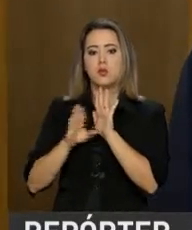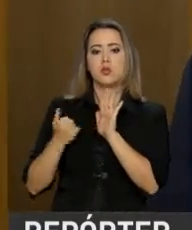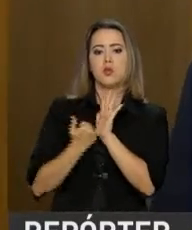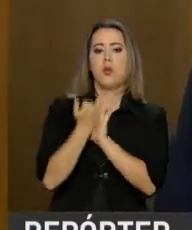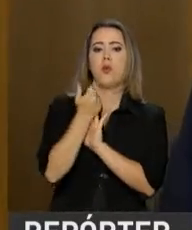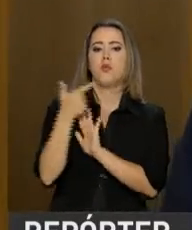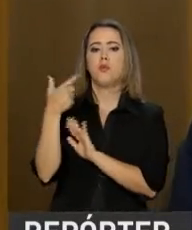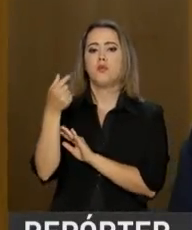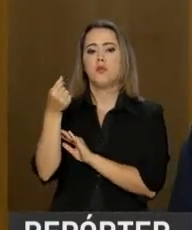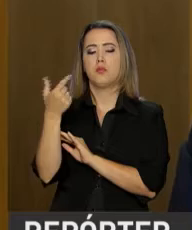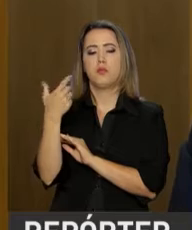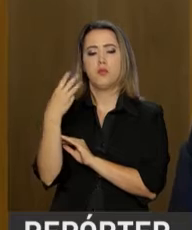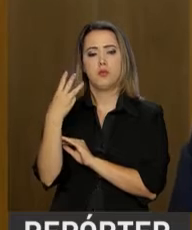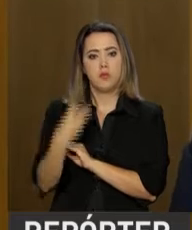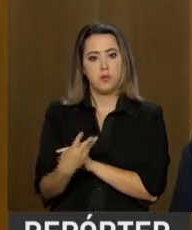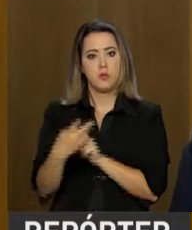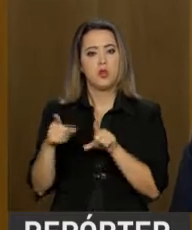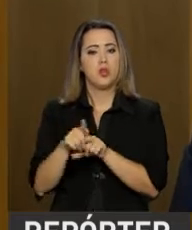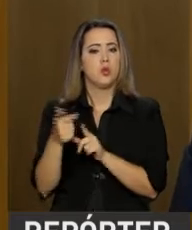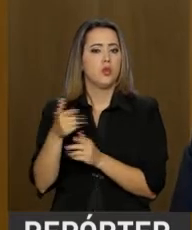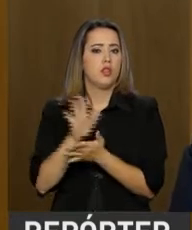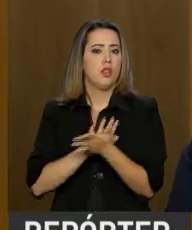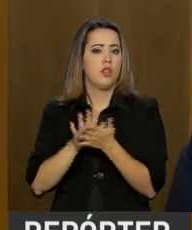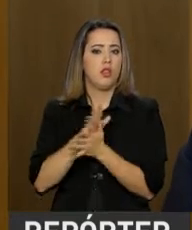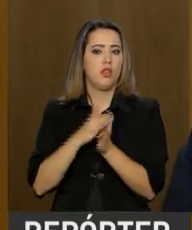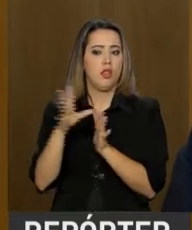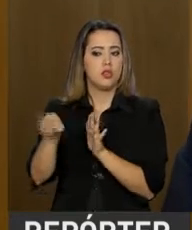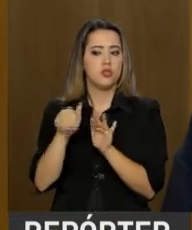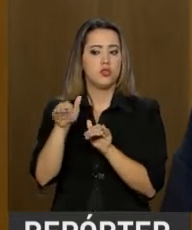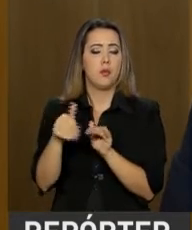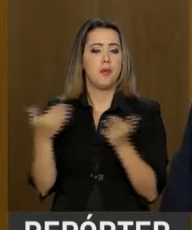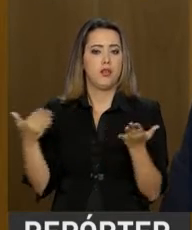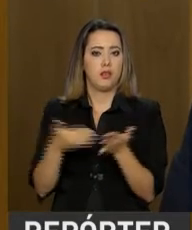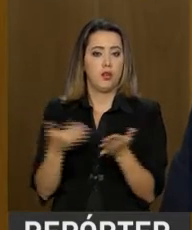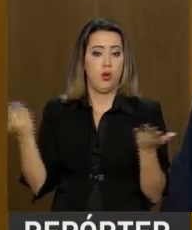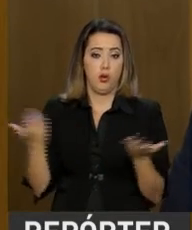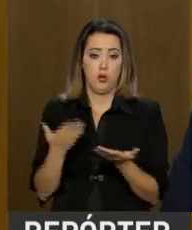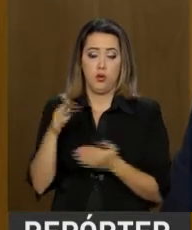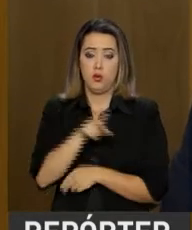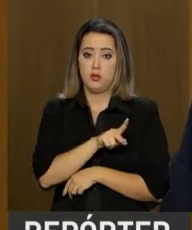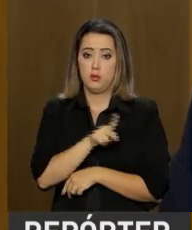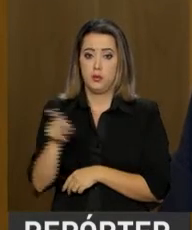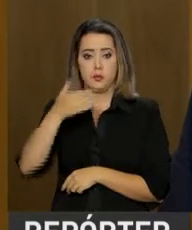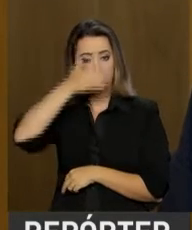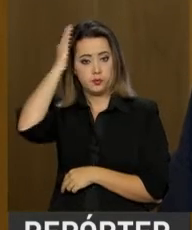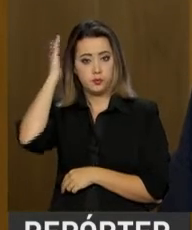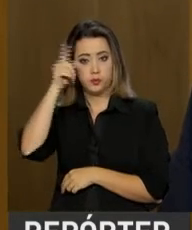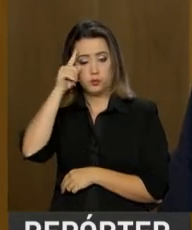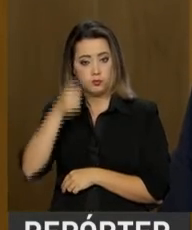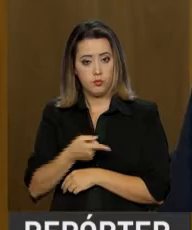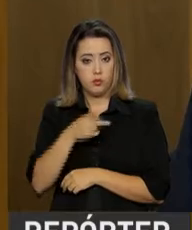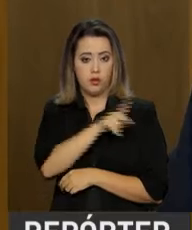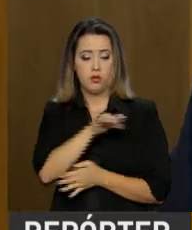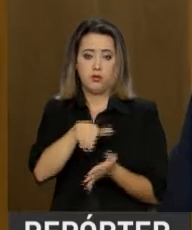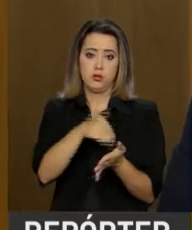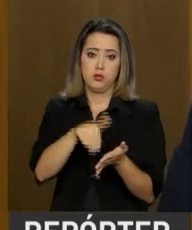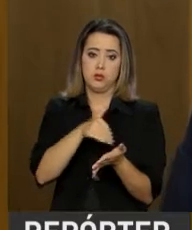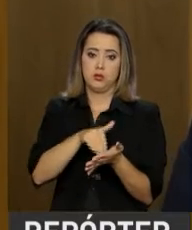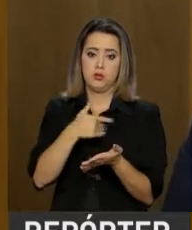sem nenhum edital aberto e o presidente michel temer não orientou a secretaria nacional de juventude a